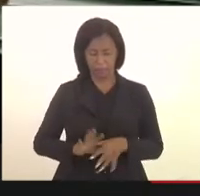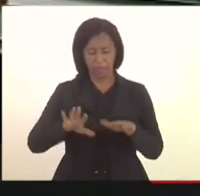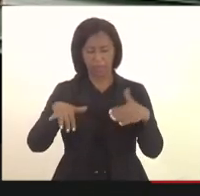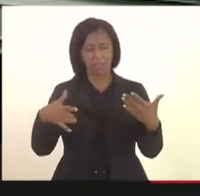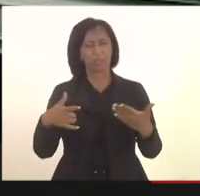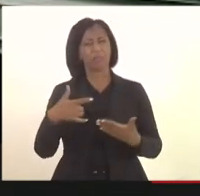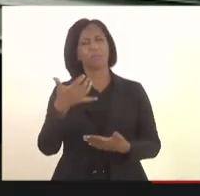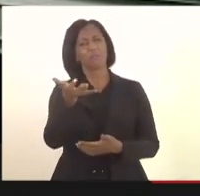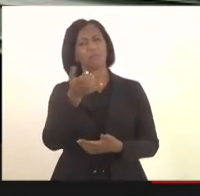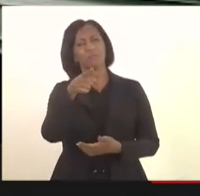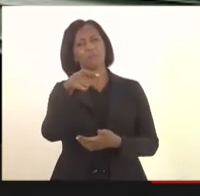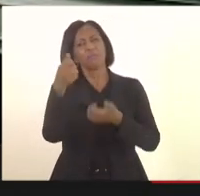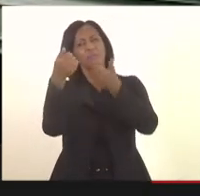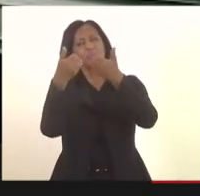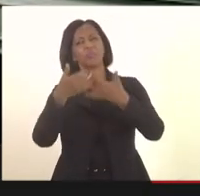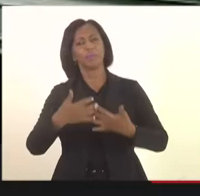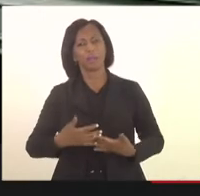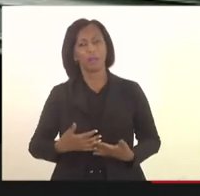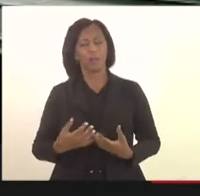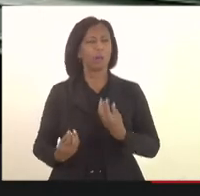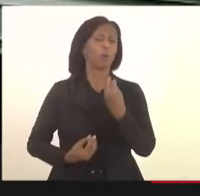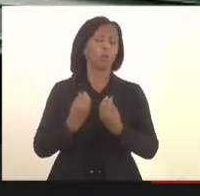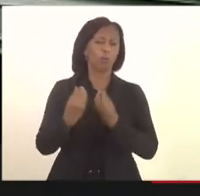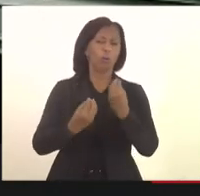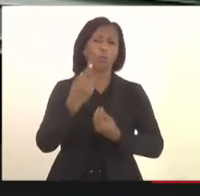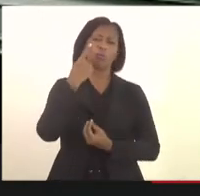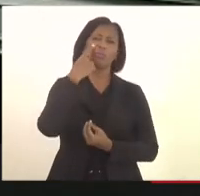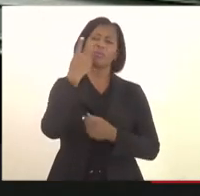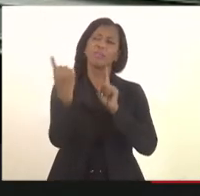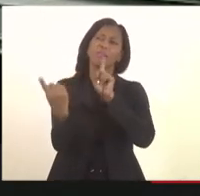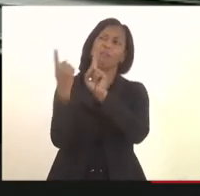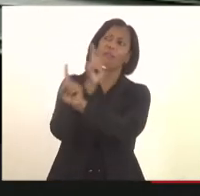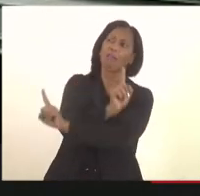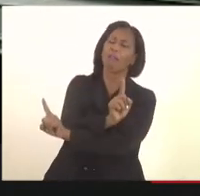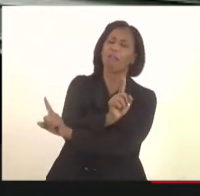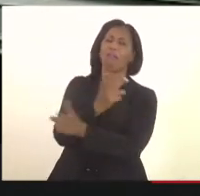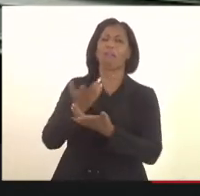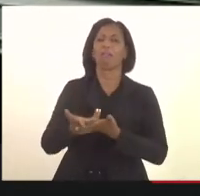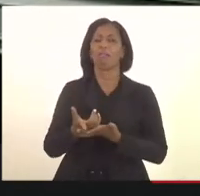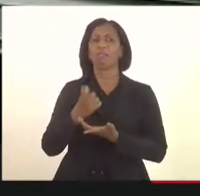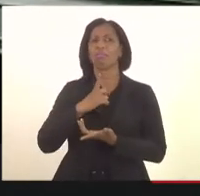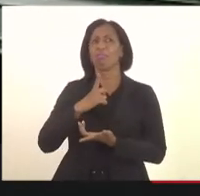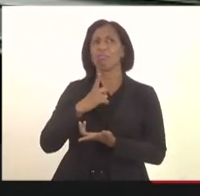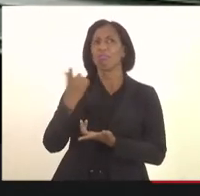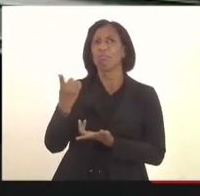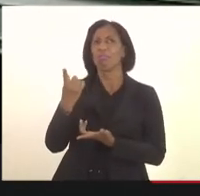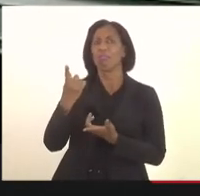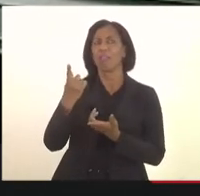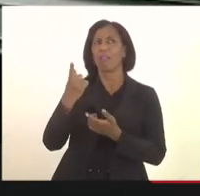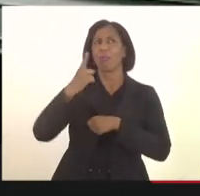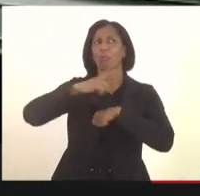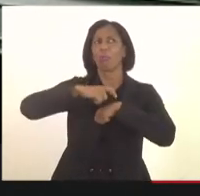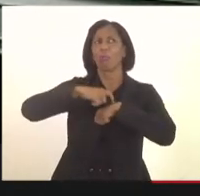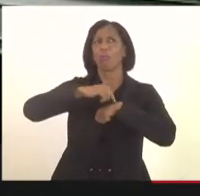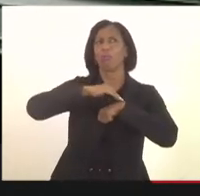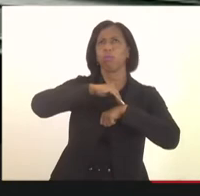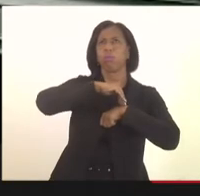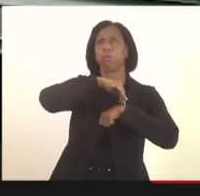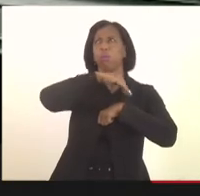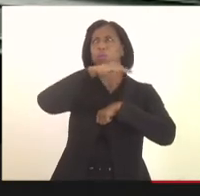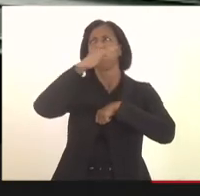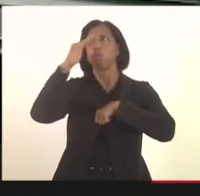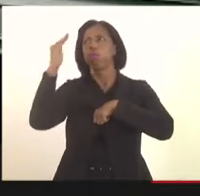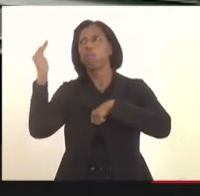tentasse me explicar como é que o senhor vê essa contradição de ter uma perspectiva de longo prazo, quando